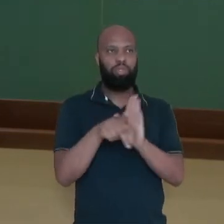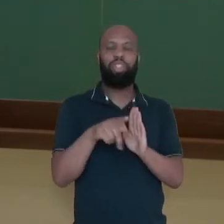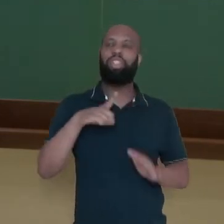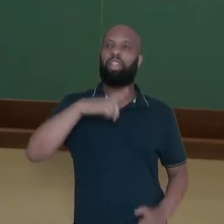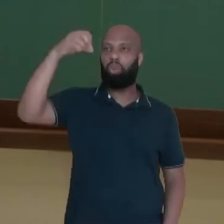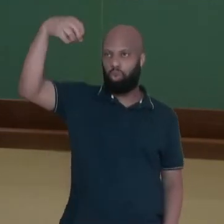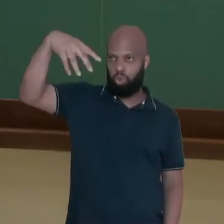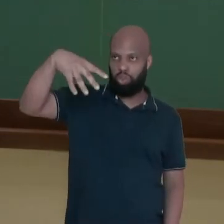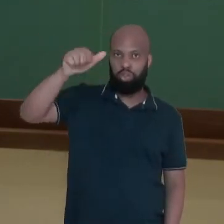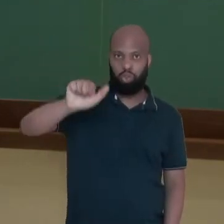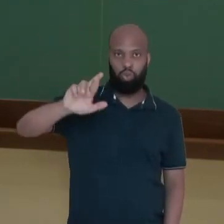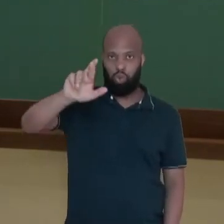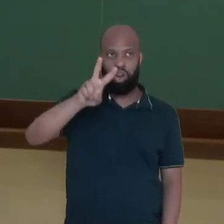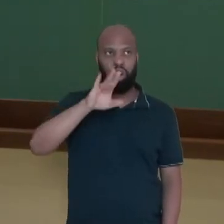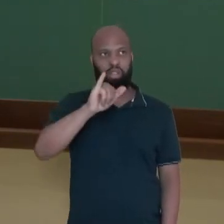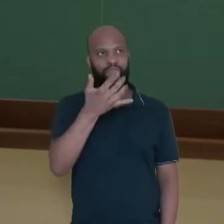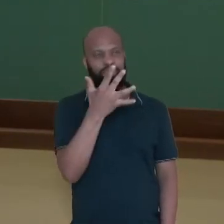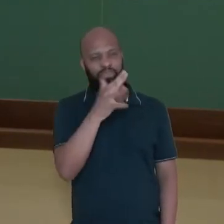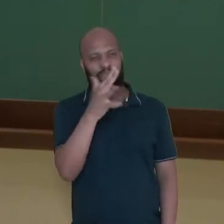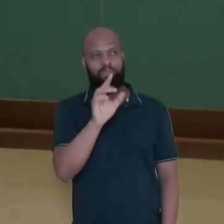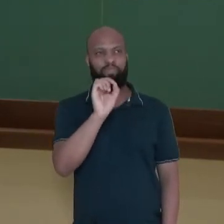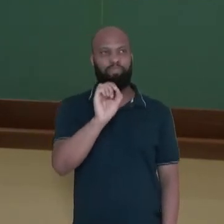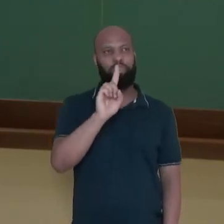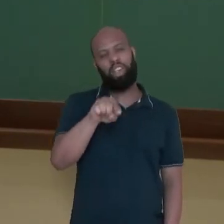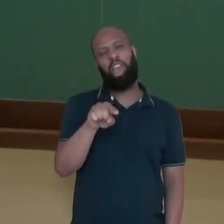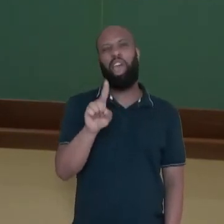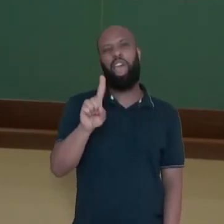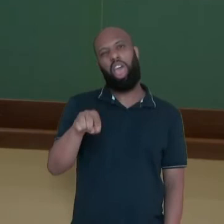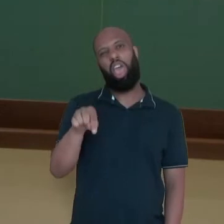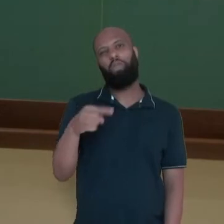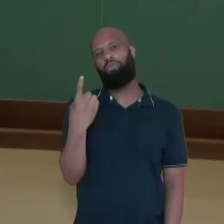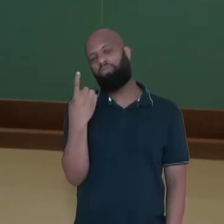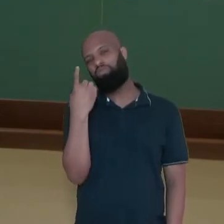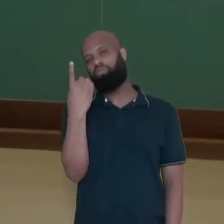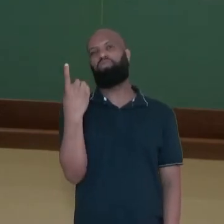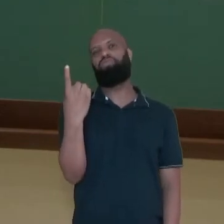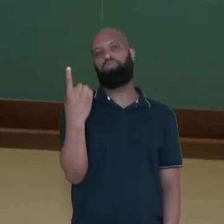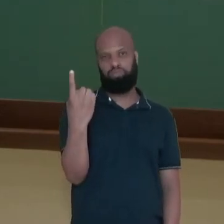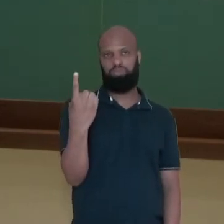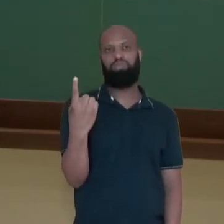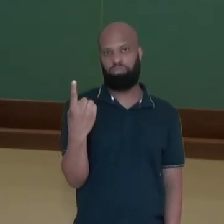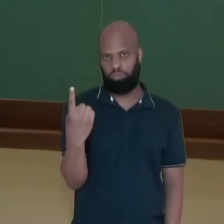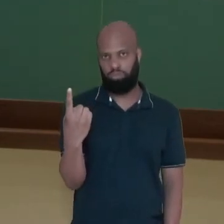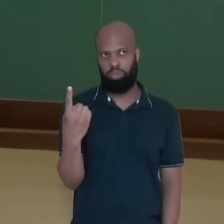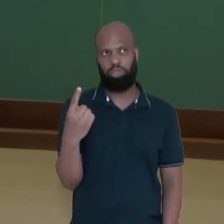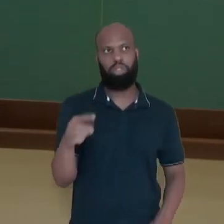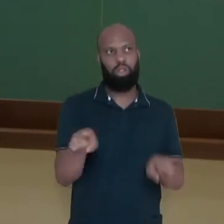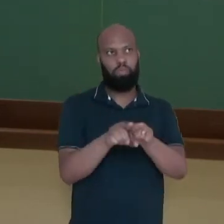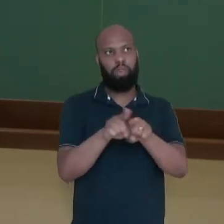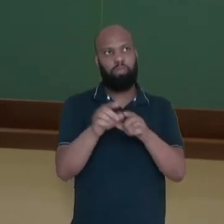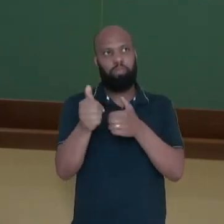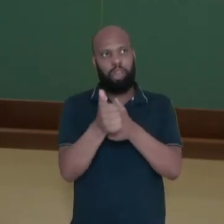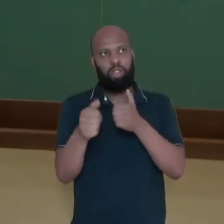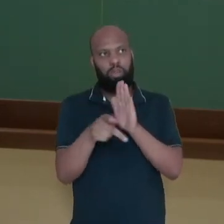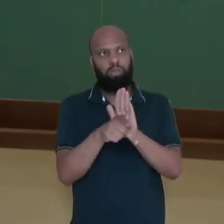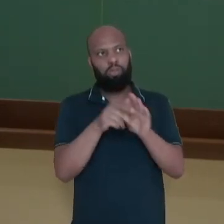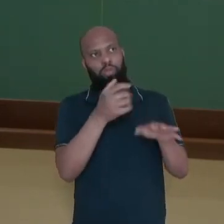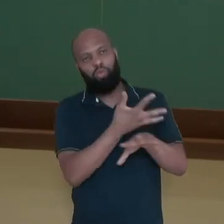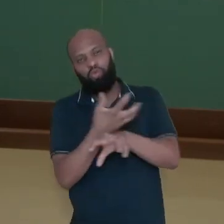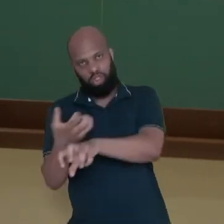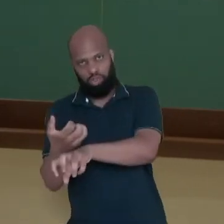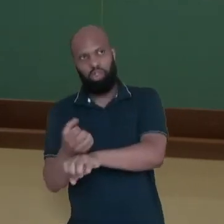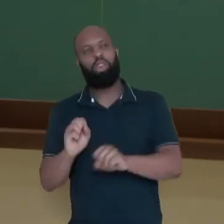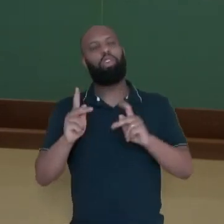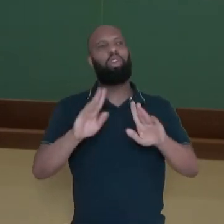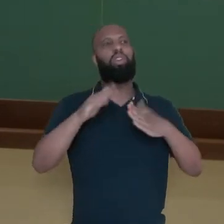ar. A gente aproxima para aproximadamente o índice de refração da luz no vácuo. Então, nos